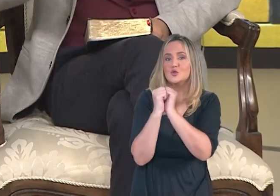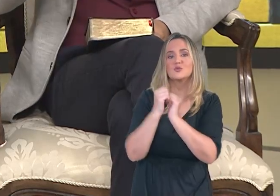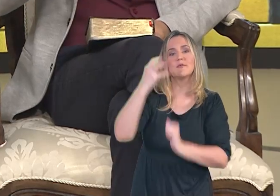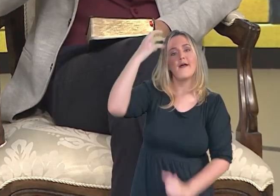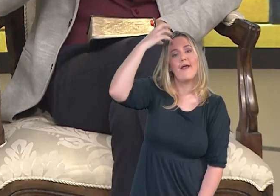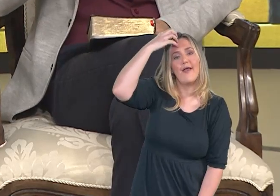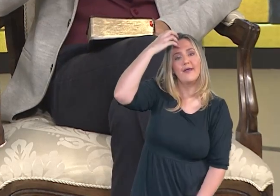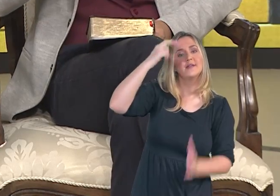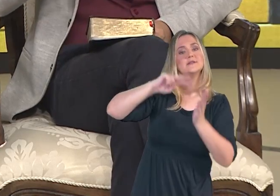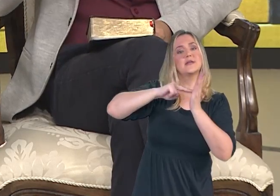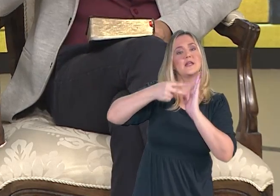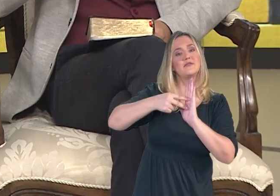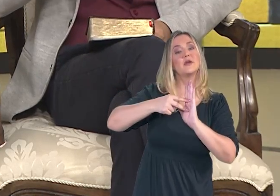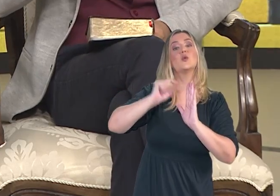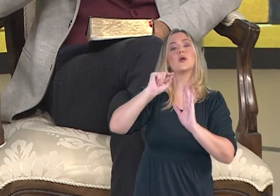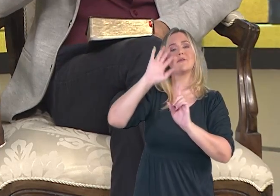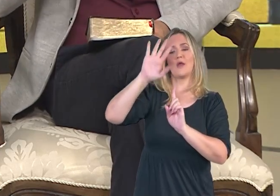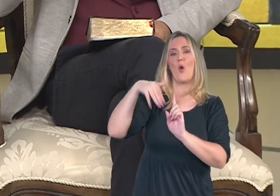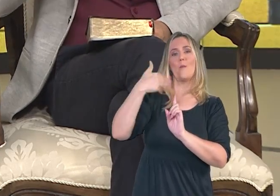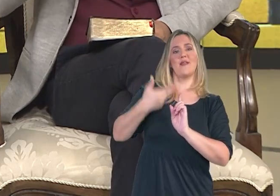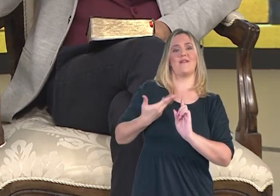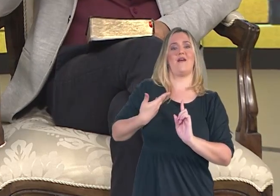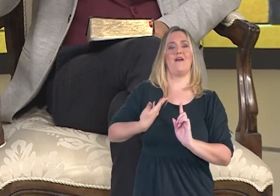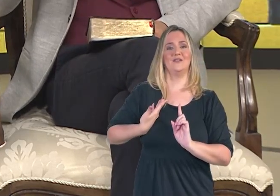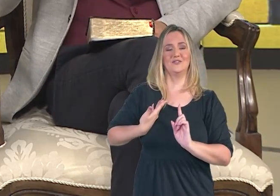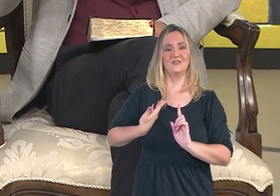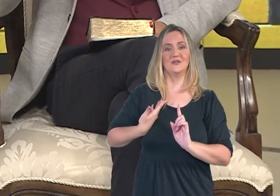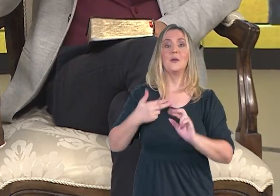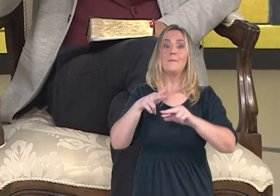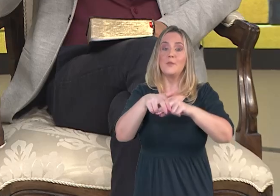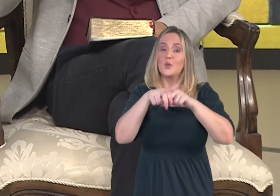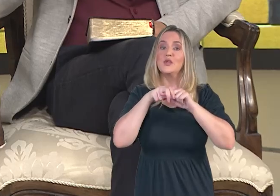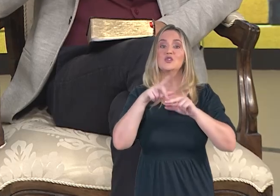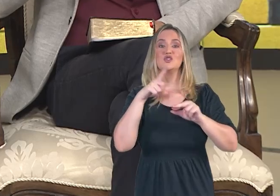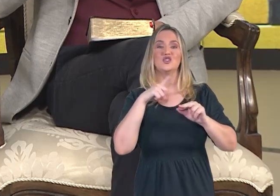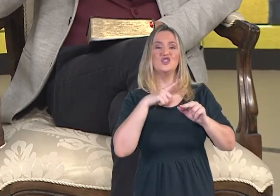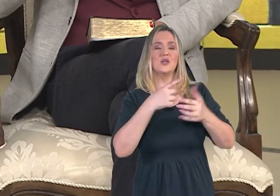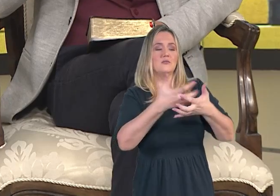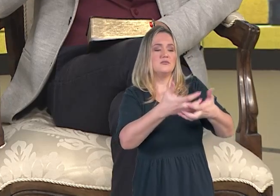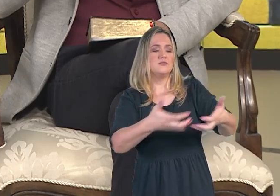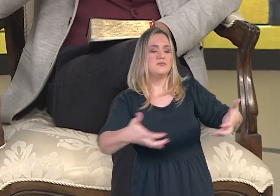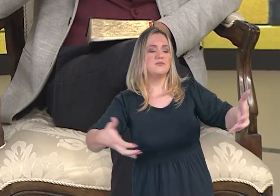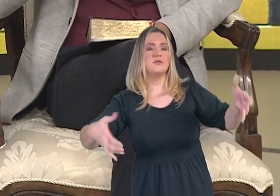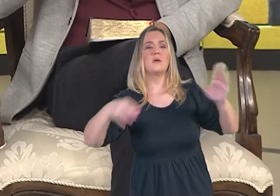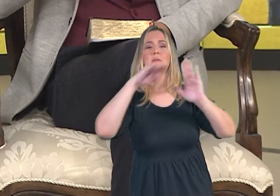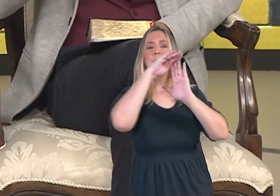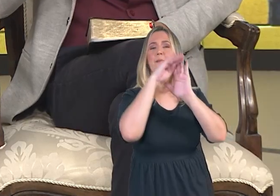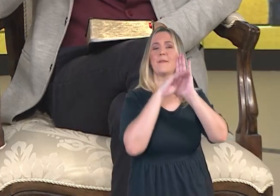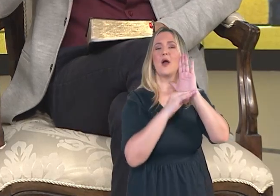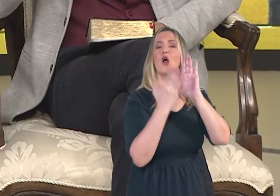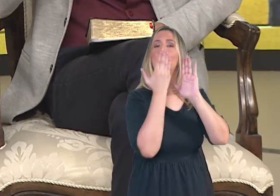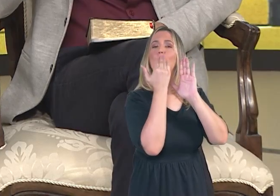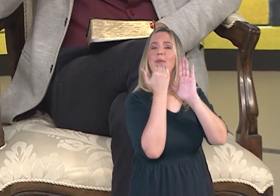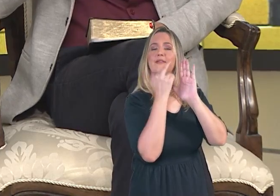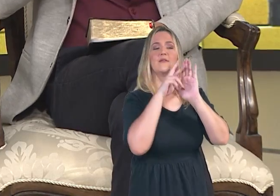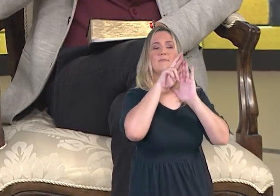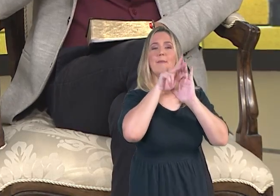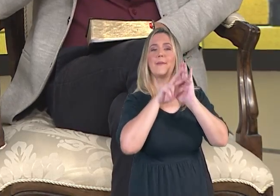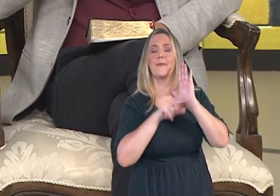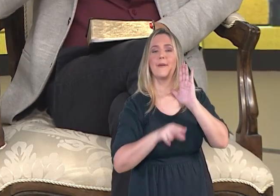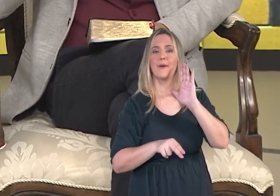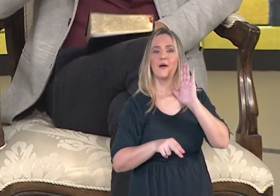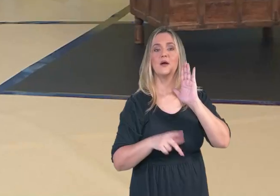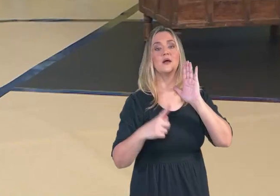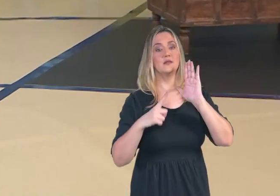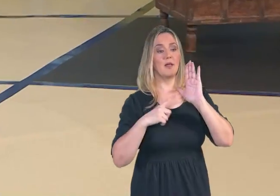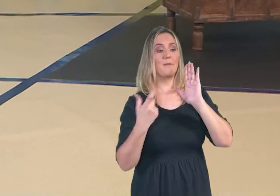palavra original para se referir ao cardápio é patebag, que na versão original de Almeida está como finas